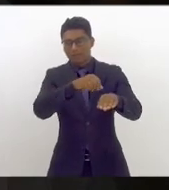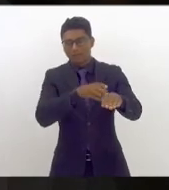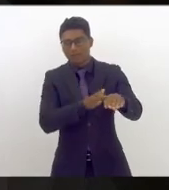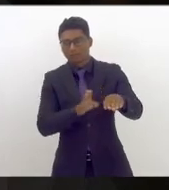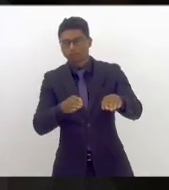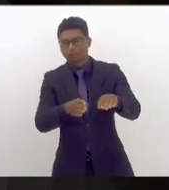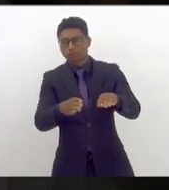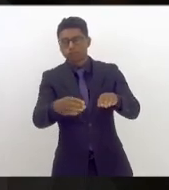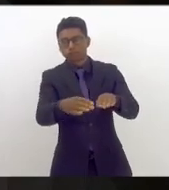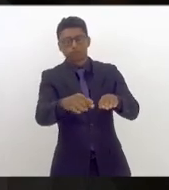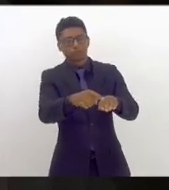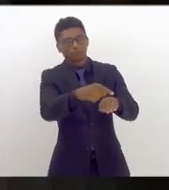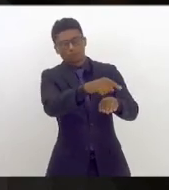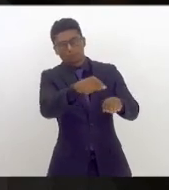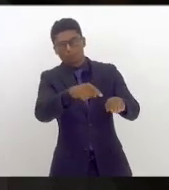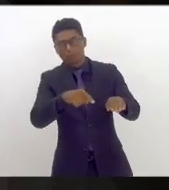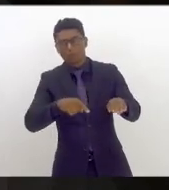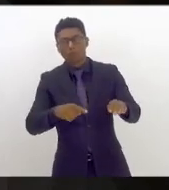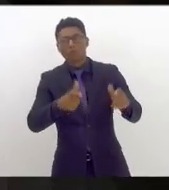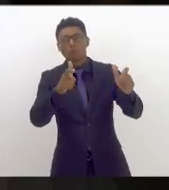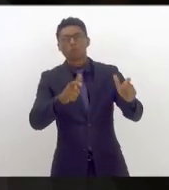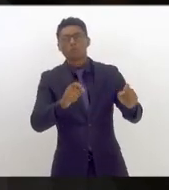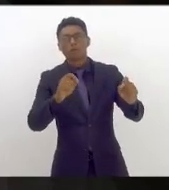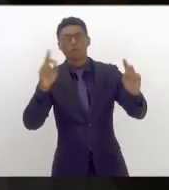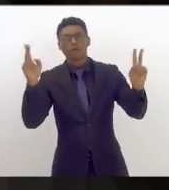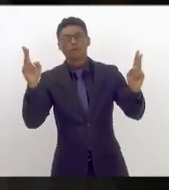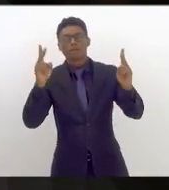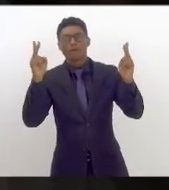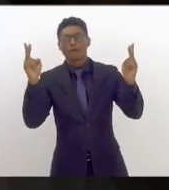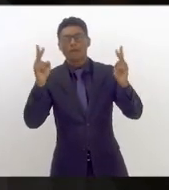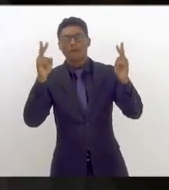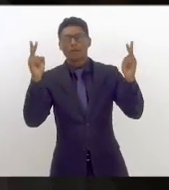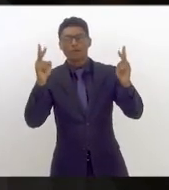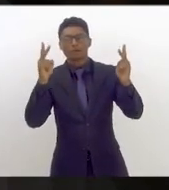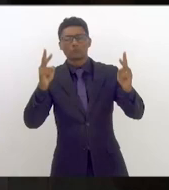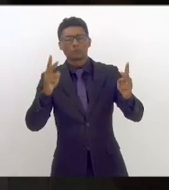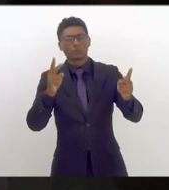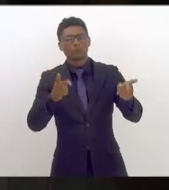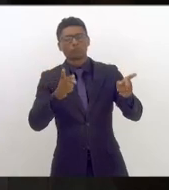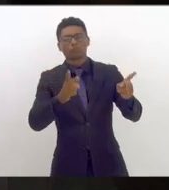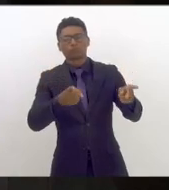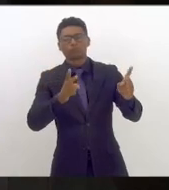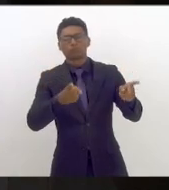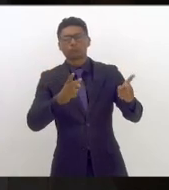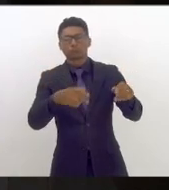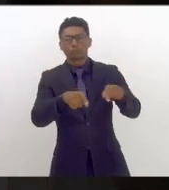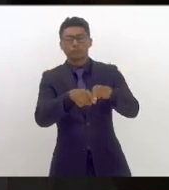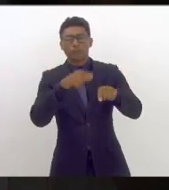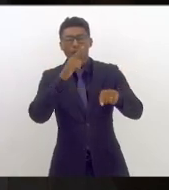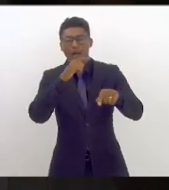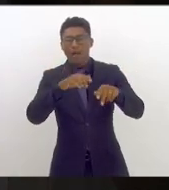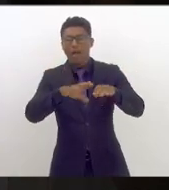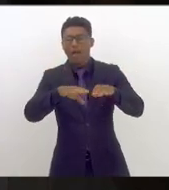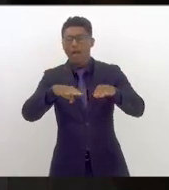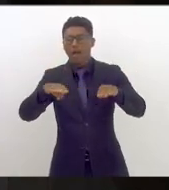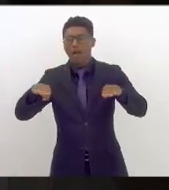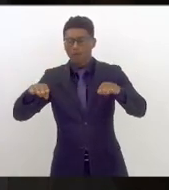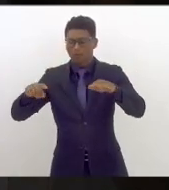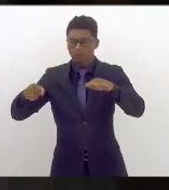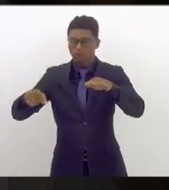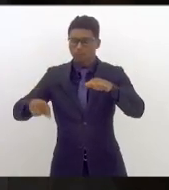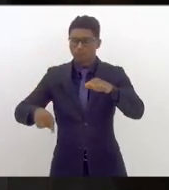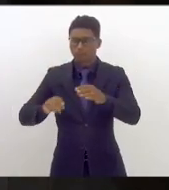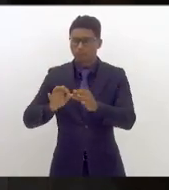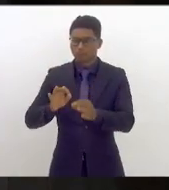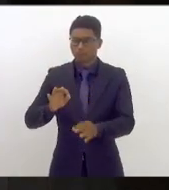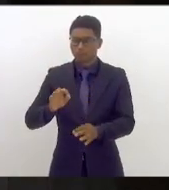ventos constantes, sem rajada, e águas rasas de 14 metros de profundidade, são